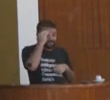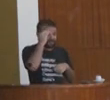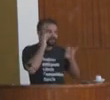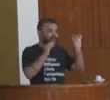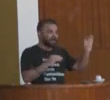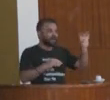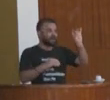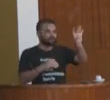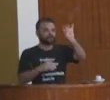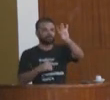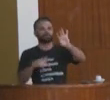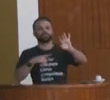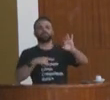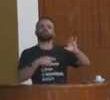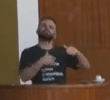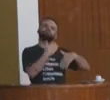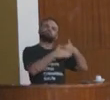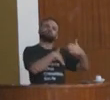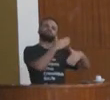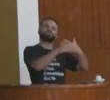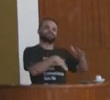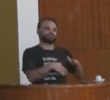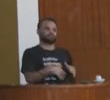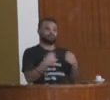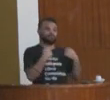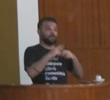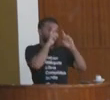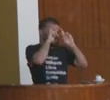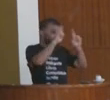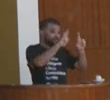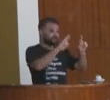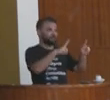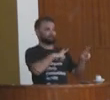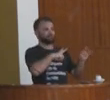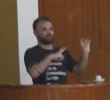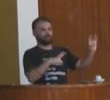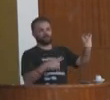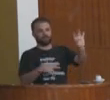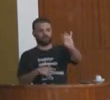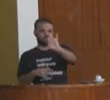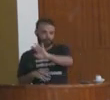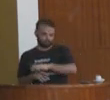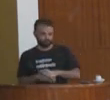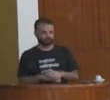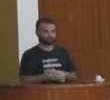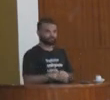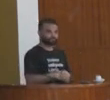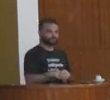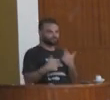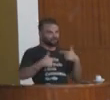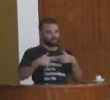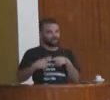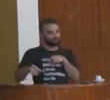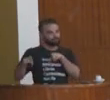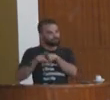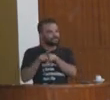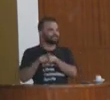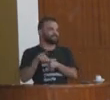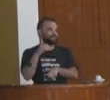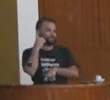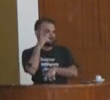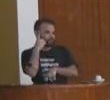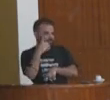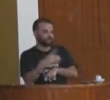tem o seu momento. Então, é muito legal poder trabalhar ao lado do deputado, sabendo que a gente vai